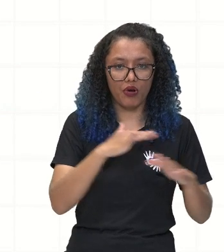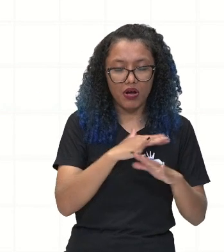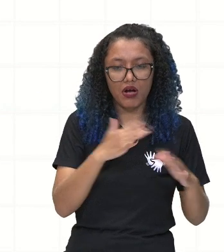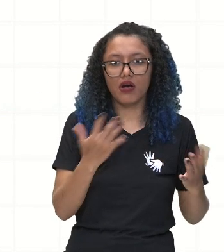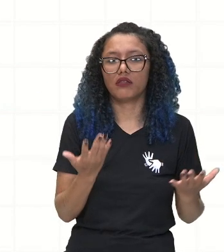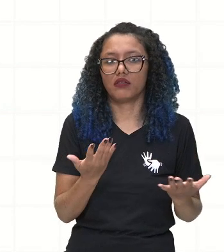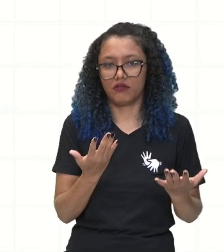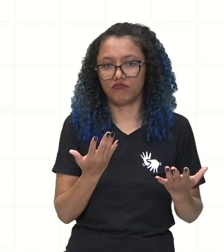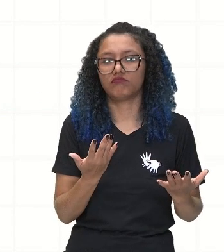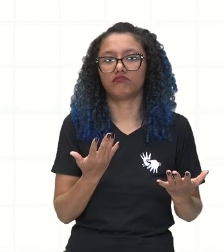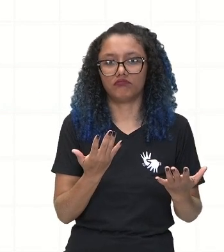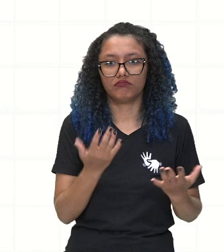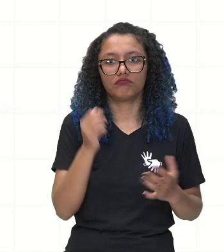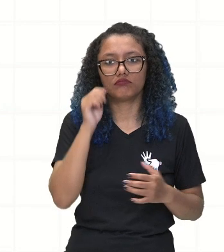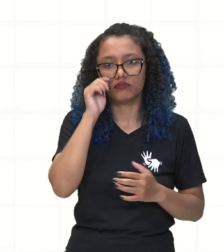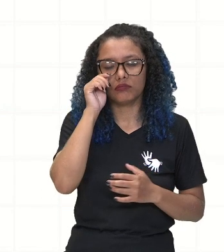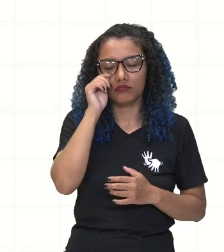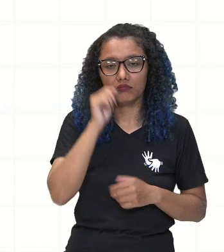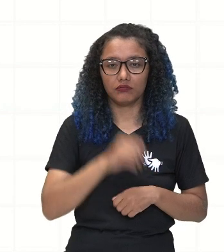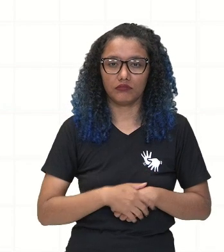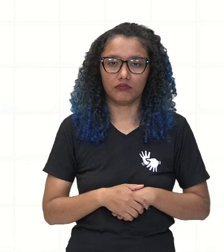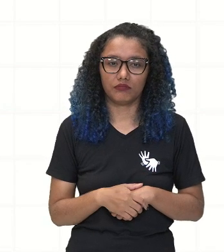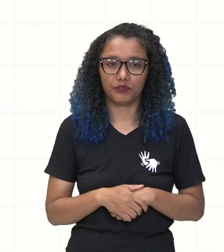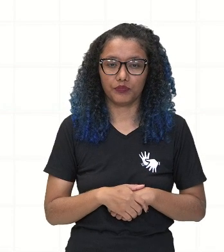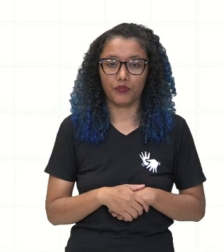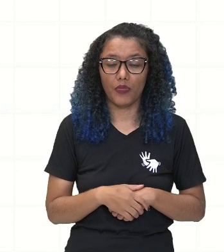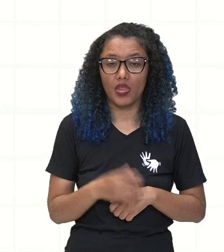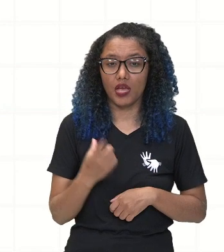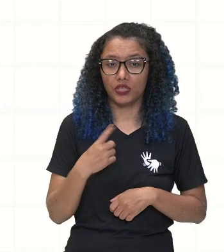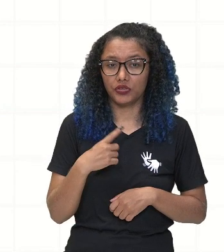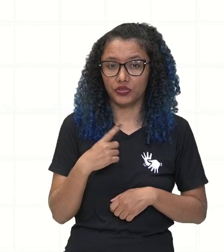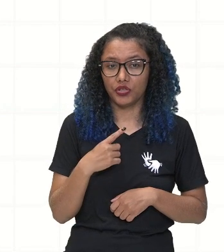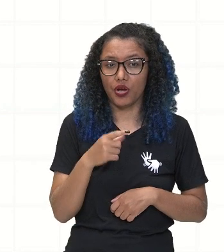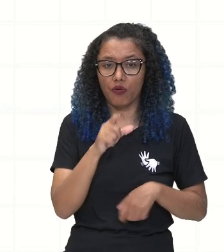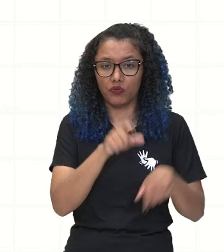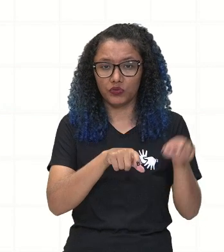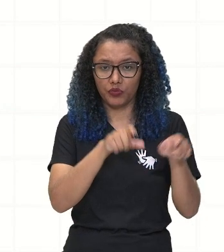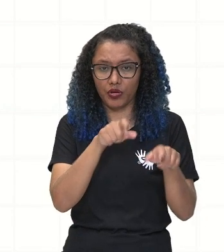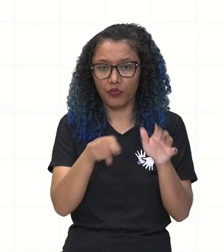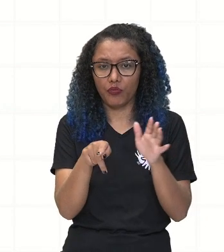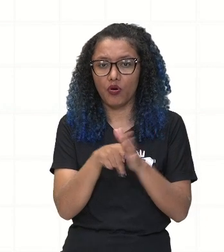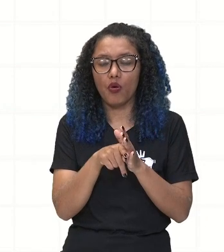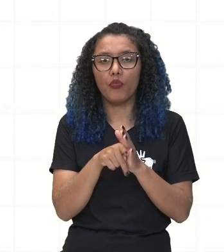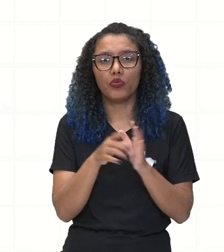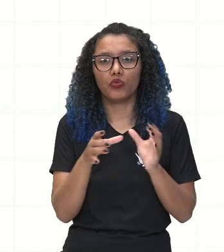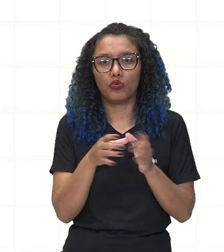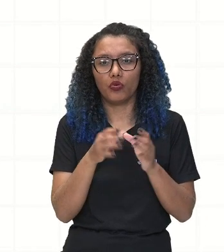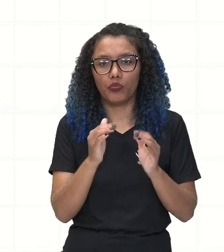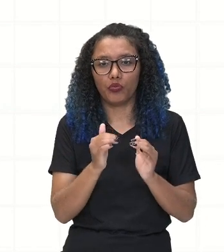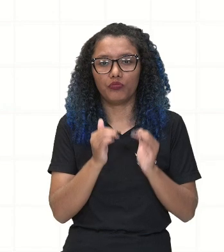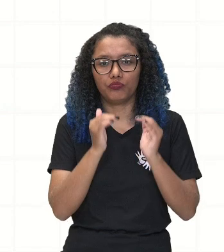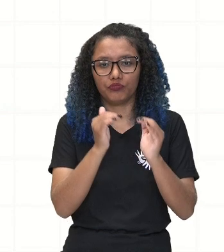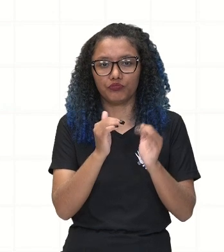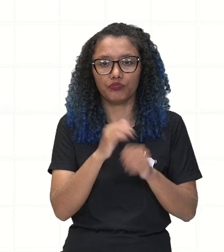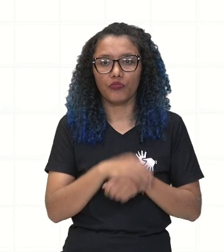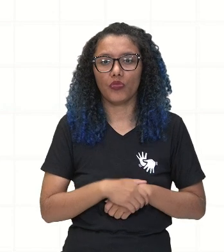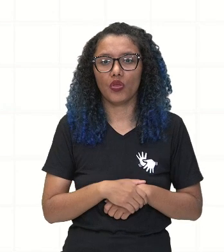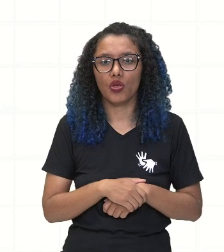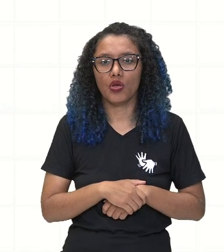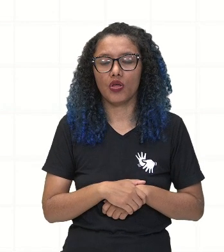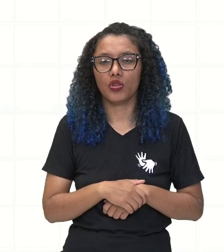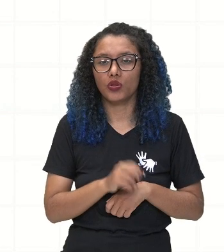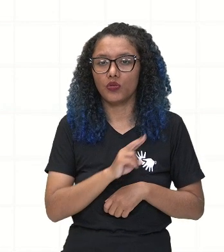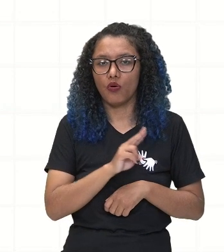vilas coloniais. Eram compostos por membros da elite local, que eram chamados de crioulos. Quem eram